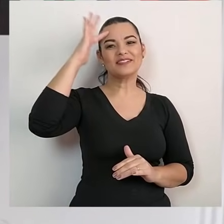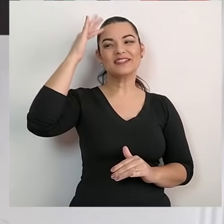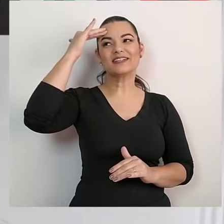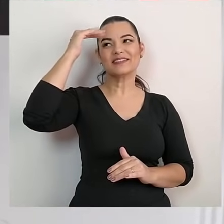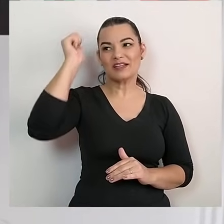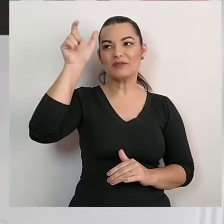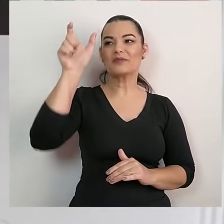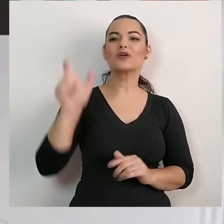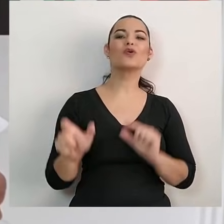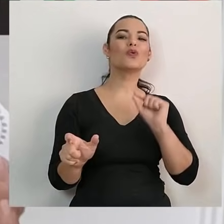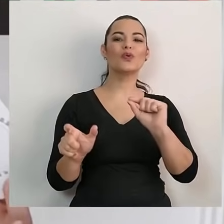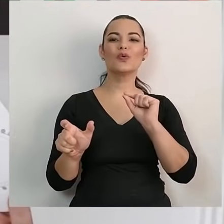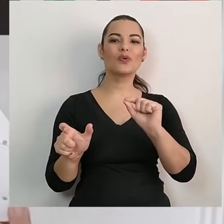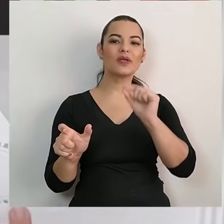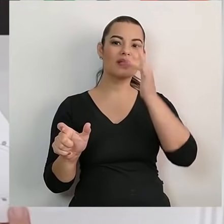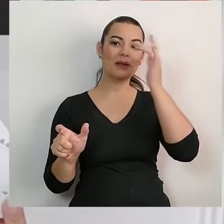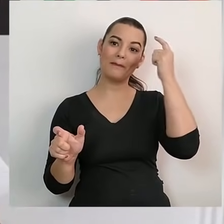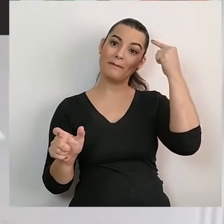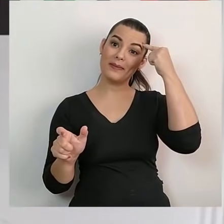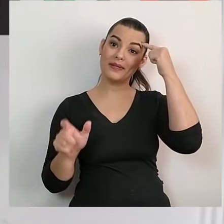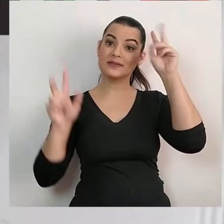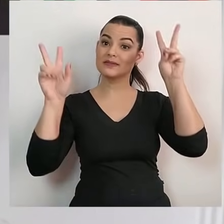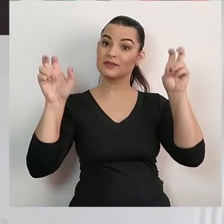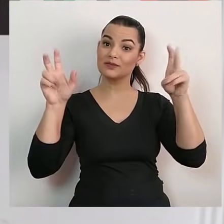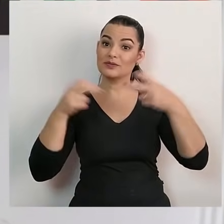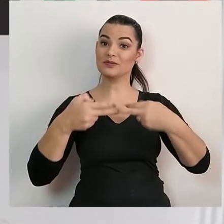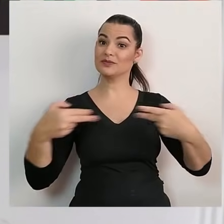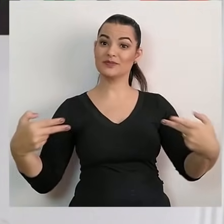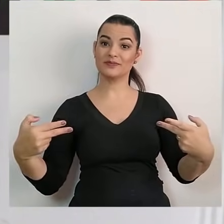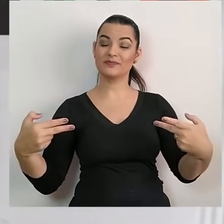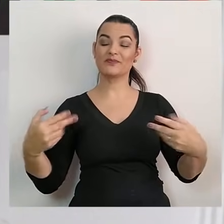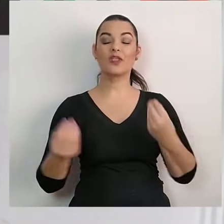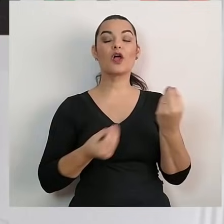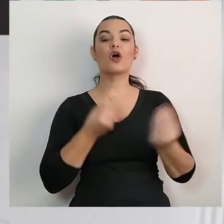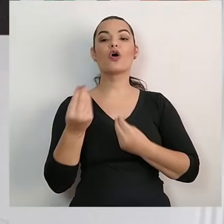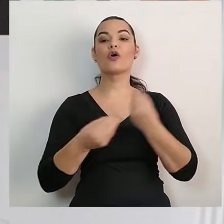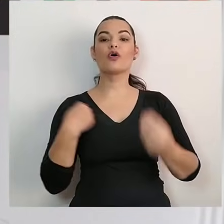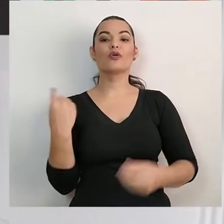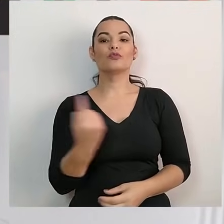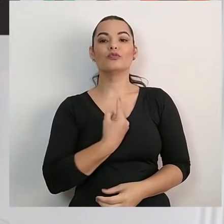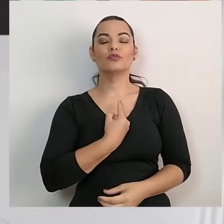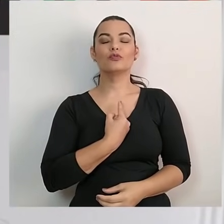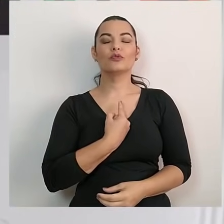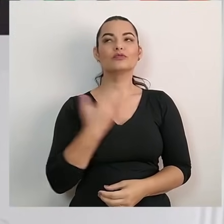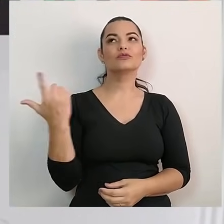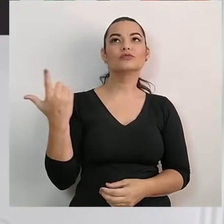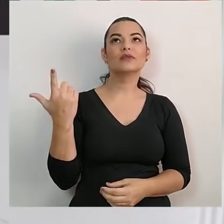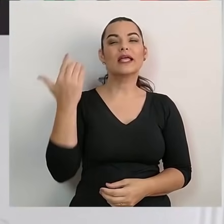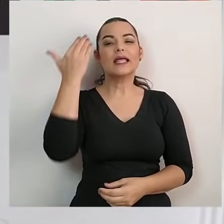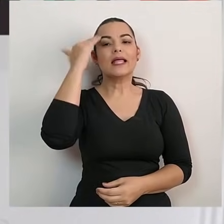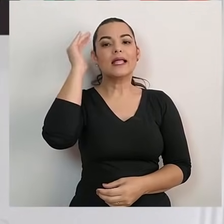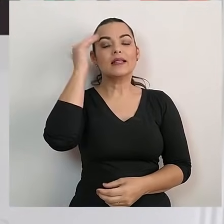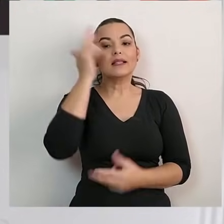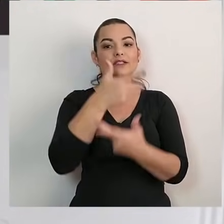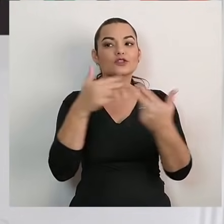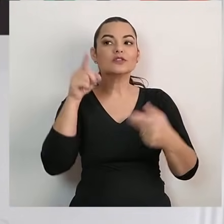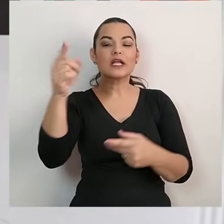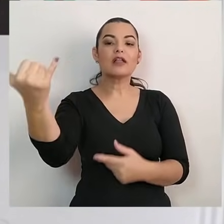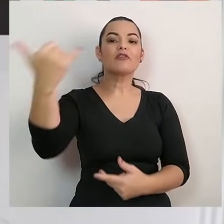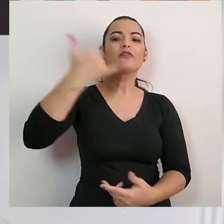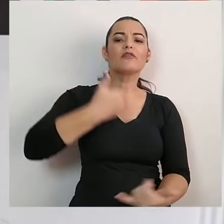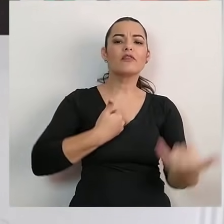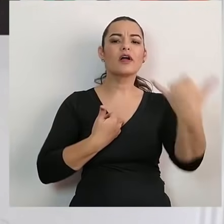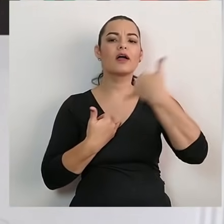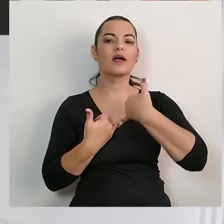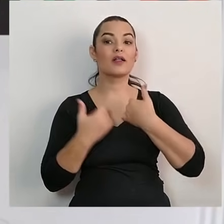pessoas pensam a respeito de algumas coisas e como que nós conseguimos entender o que elas falam. Porque a partir